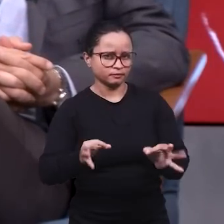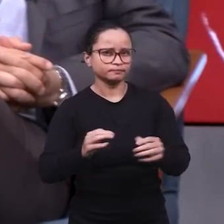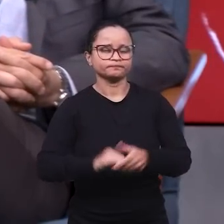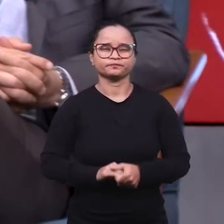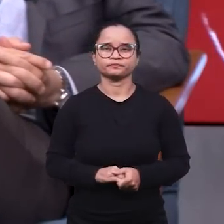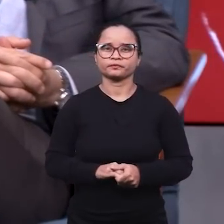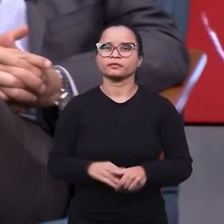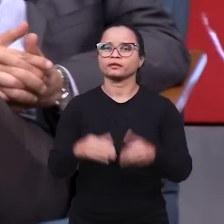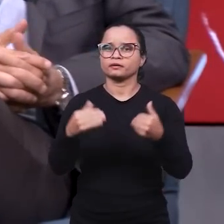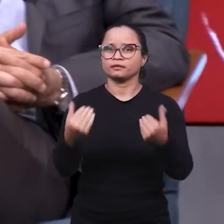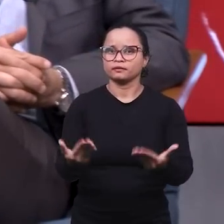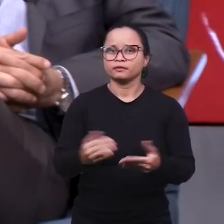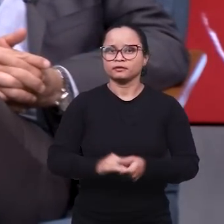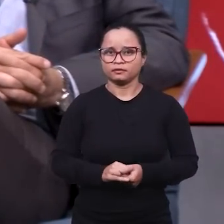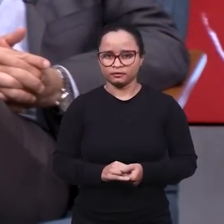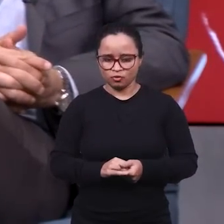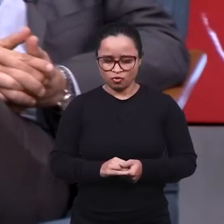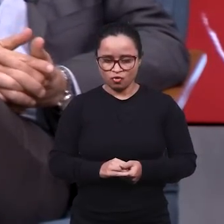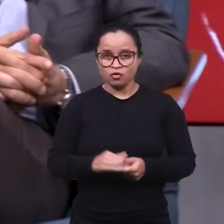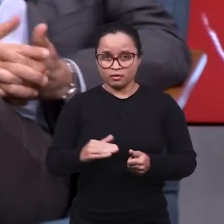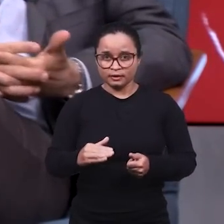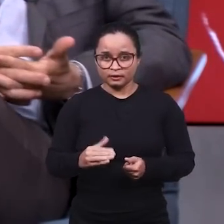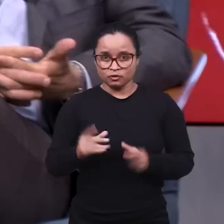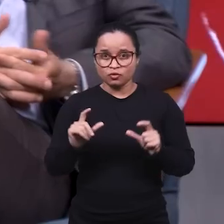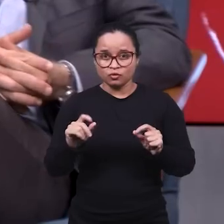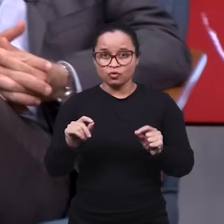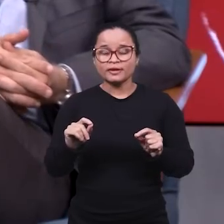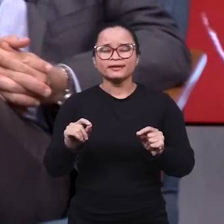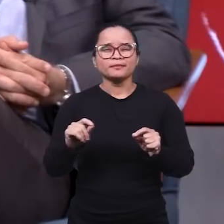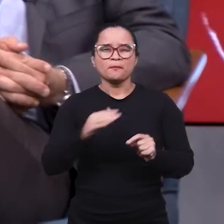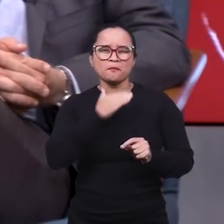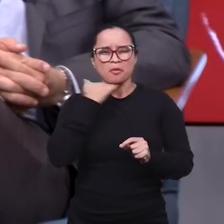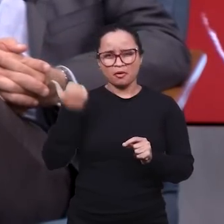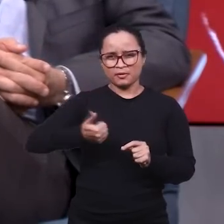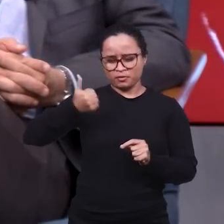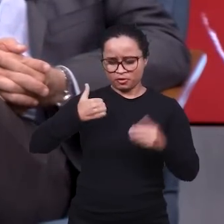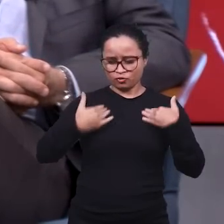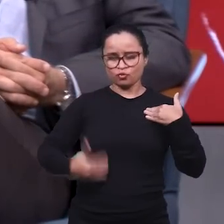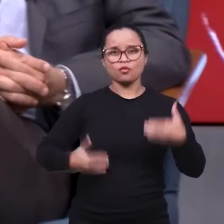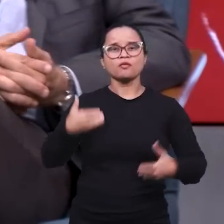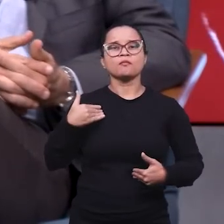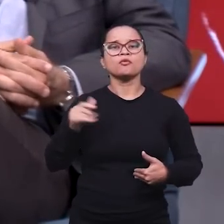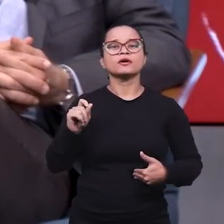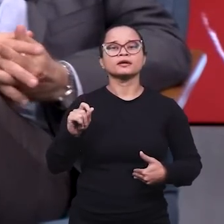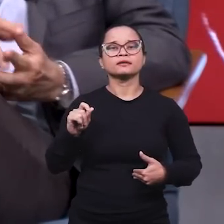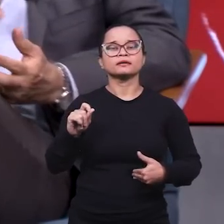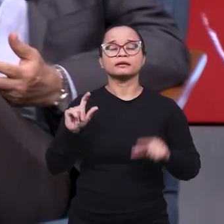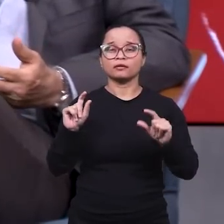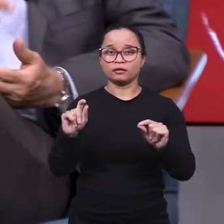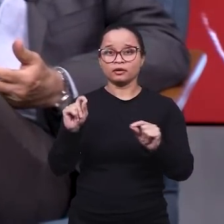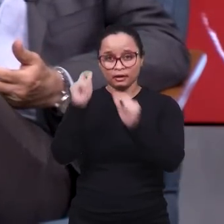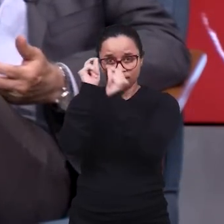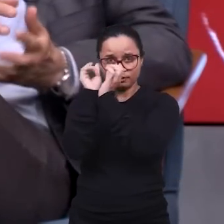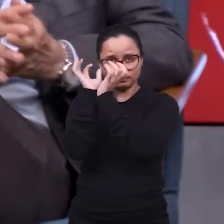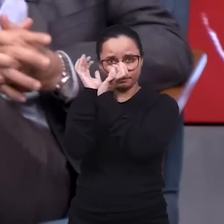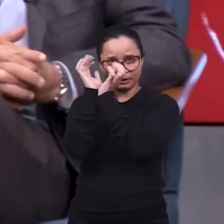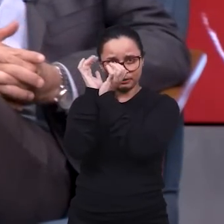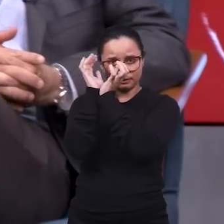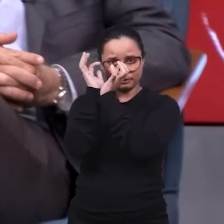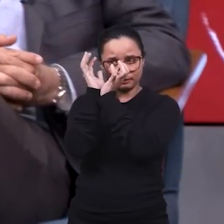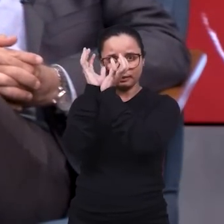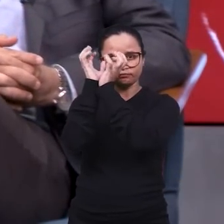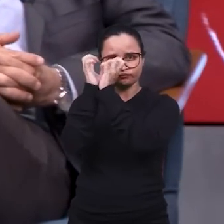que morre quando o corpo morre é o cérebro, é a cabeça. É por isso que a circulação do